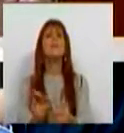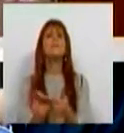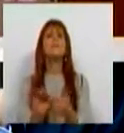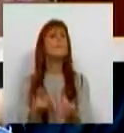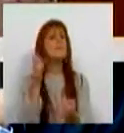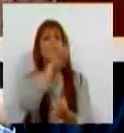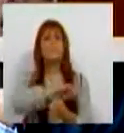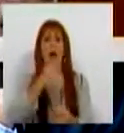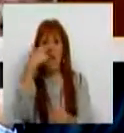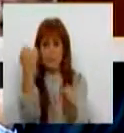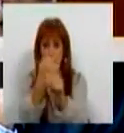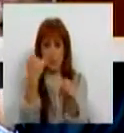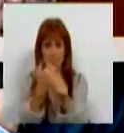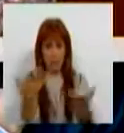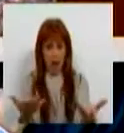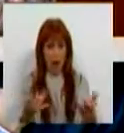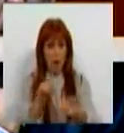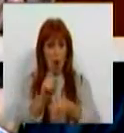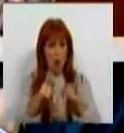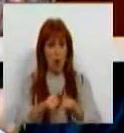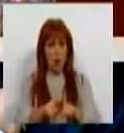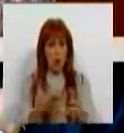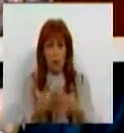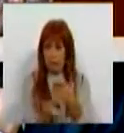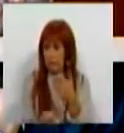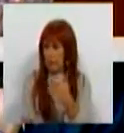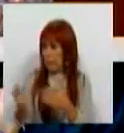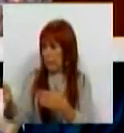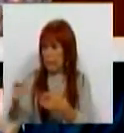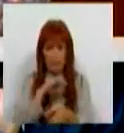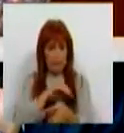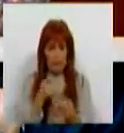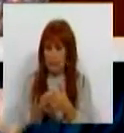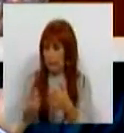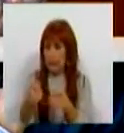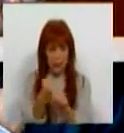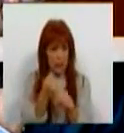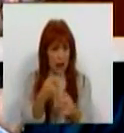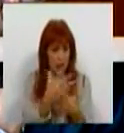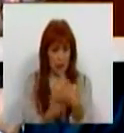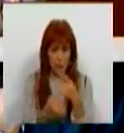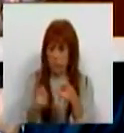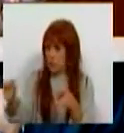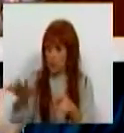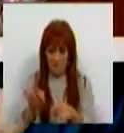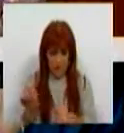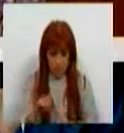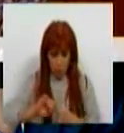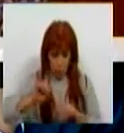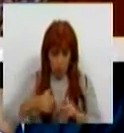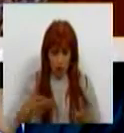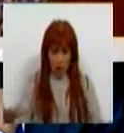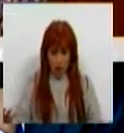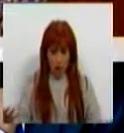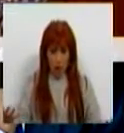especificamente aos trabalhadores, àqueles que descontando rendimentos do trabalho chegam ao final do ano